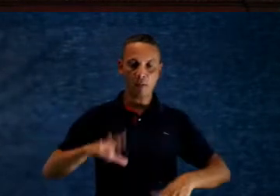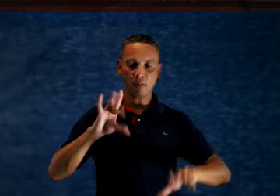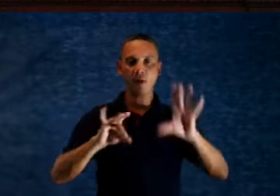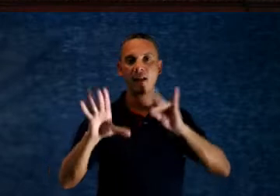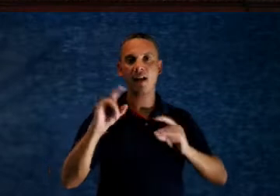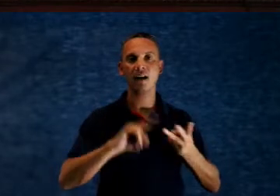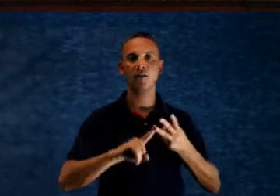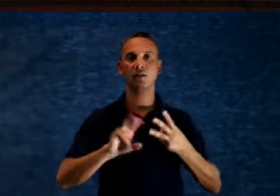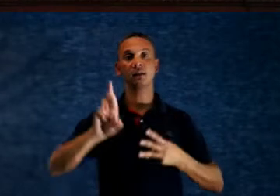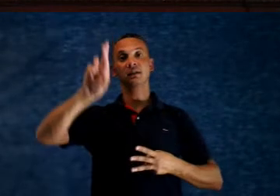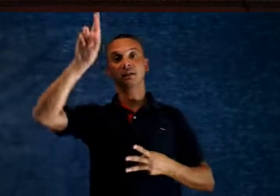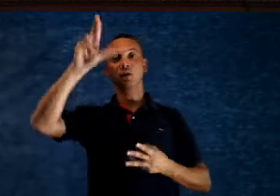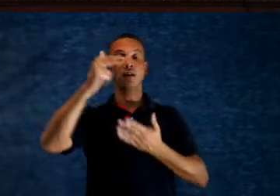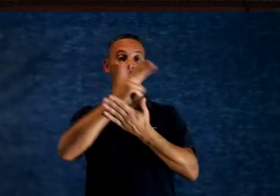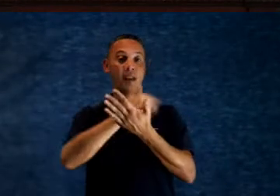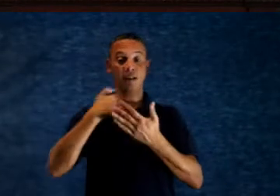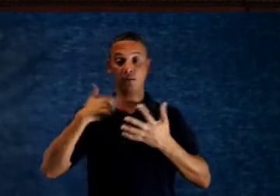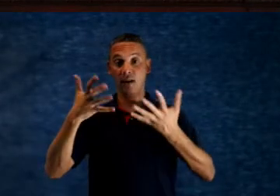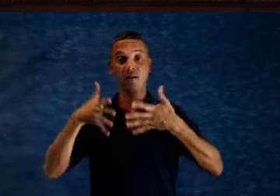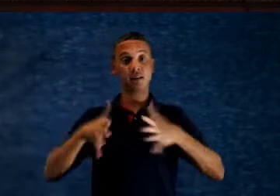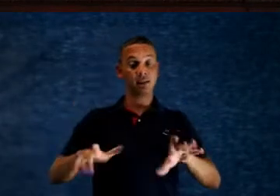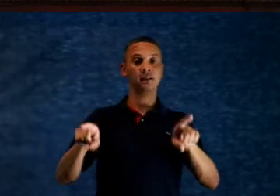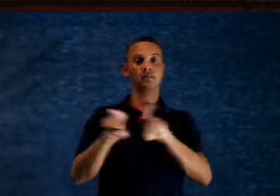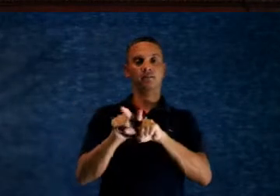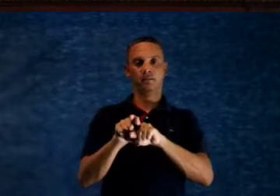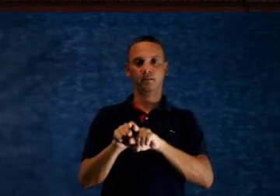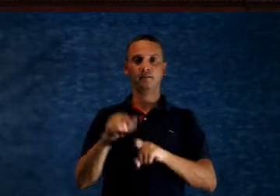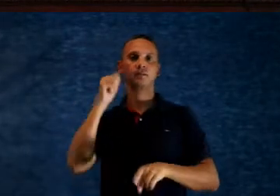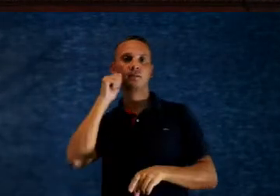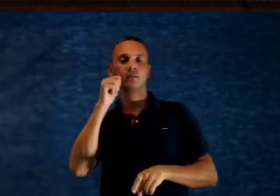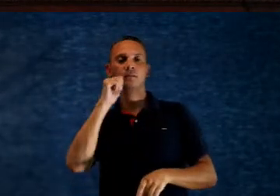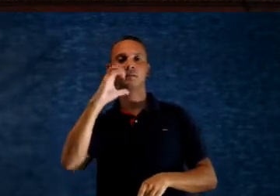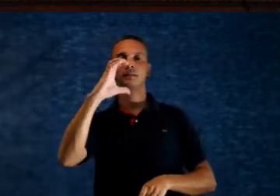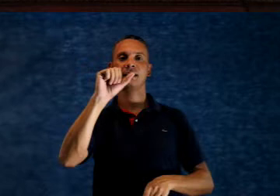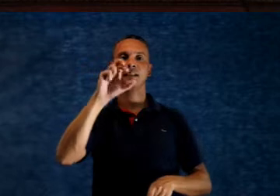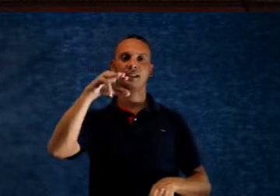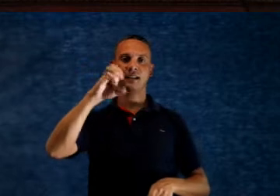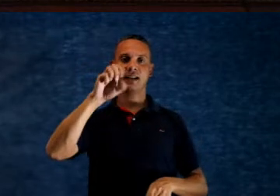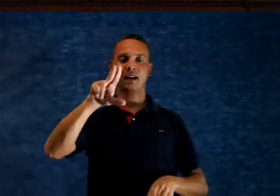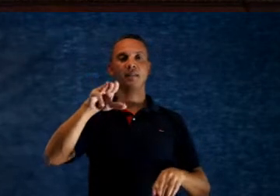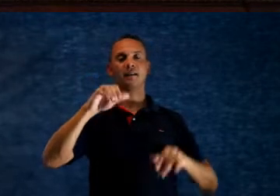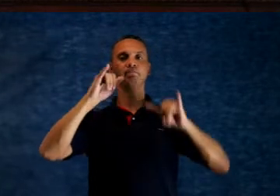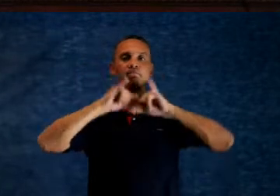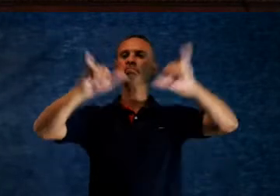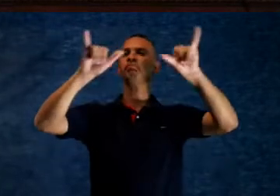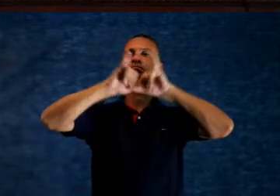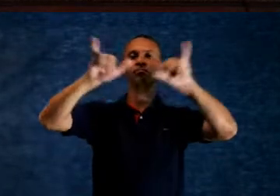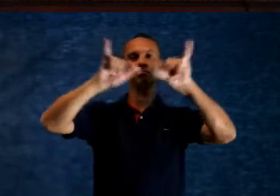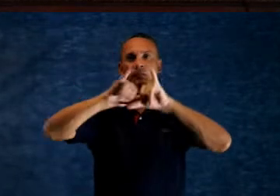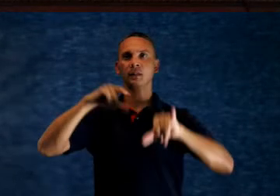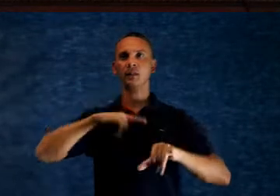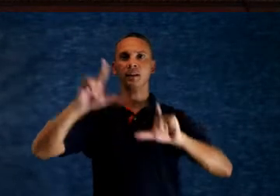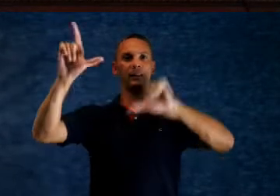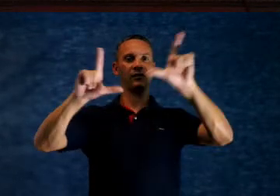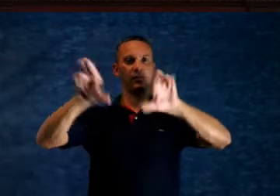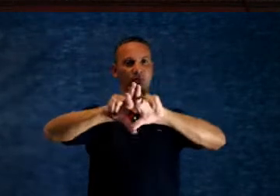das Artes, e Eu Quero Nascer. Carmen também atuou com grande vigor na imprensa, sendo resenhista destacada